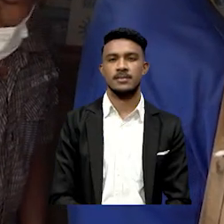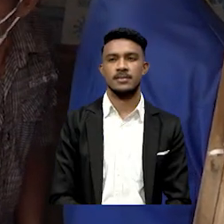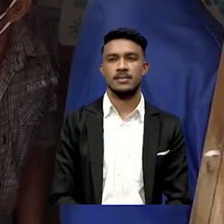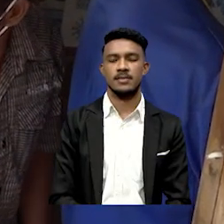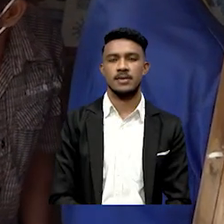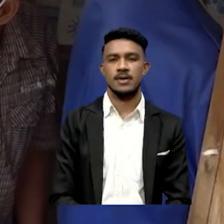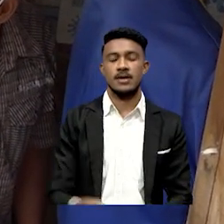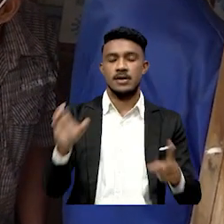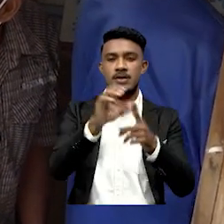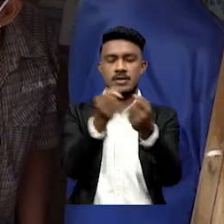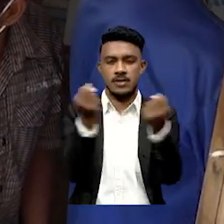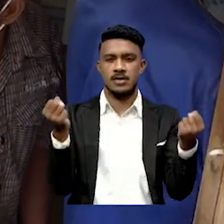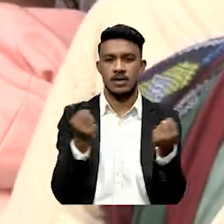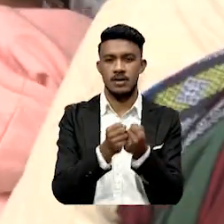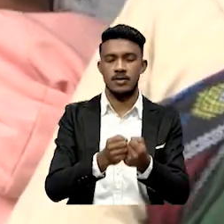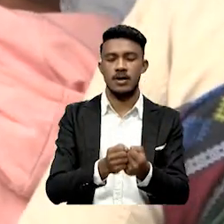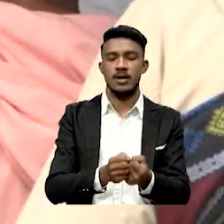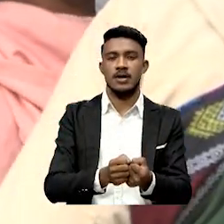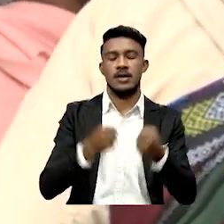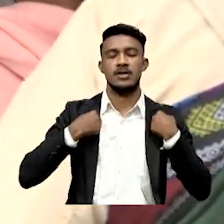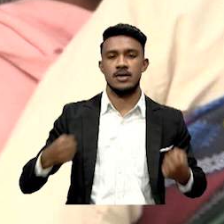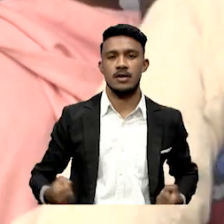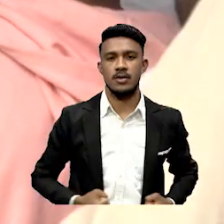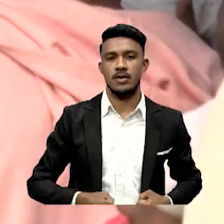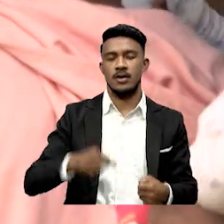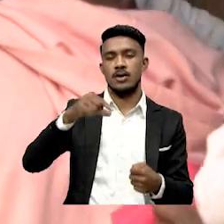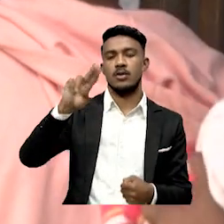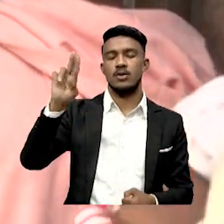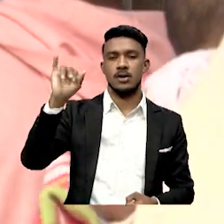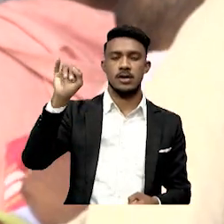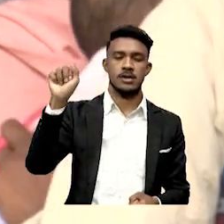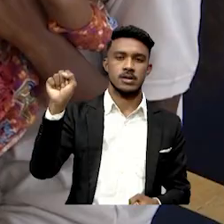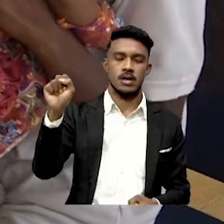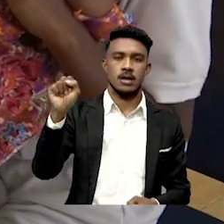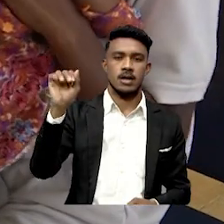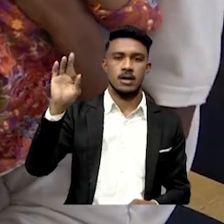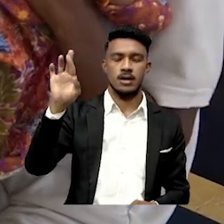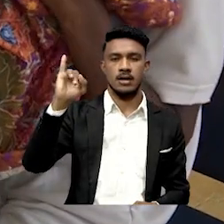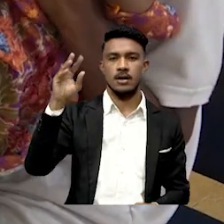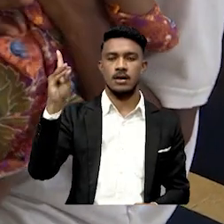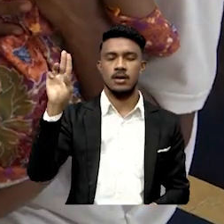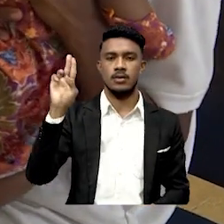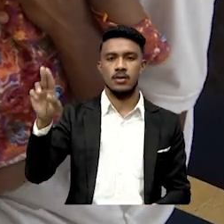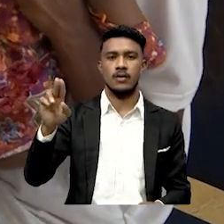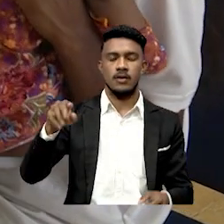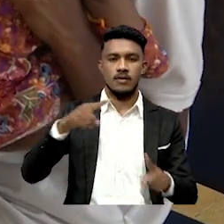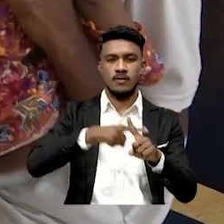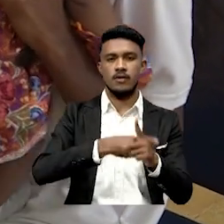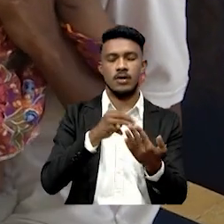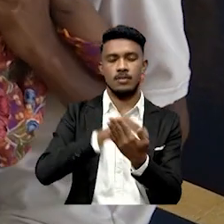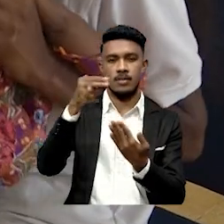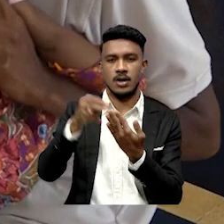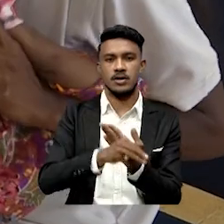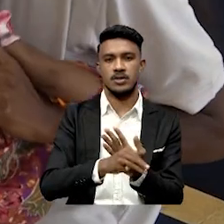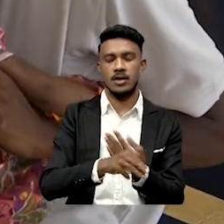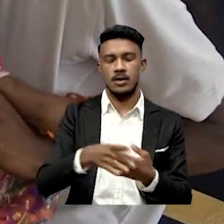Chefe Centro Saúde Gisarudo, Maria Madalena Letomali, informa que se fulan janeiro to março tinangne resiste a moras ispa